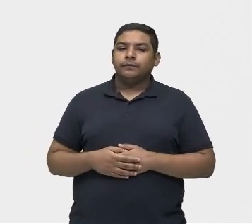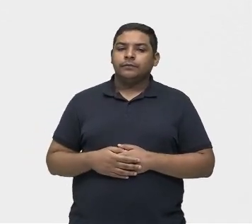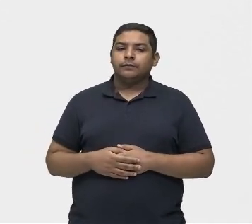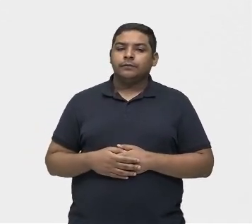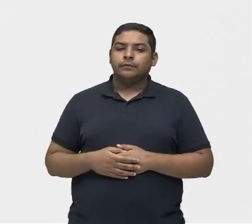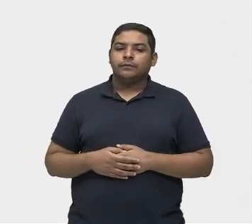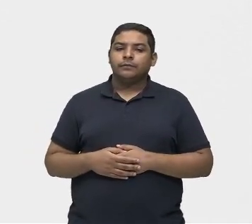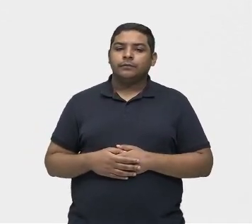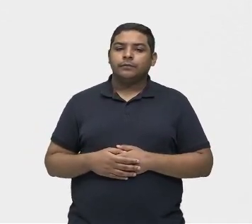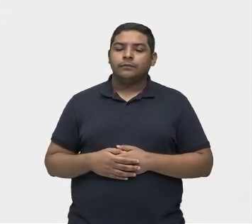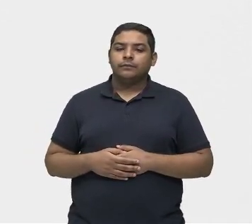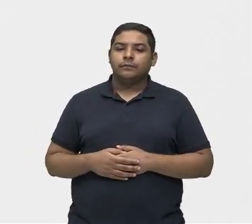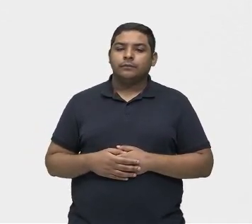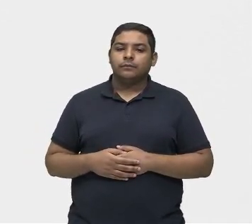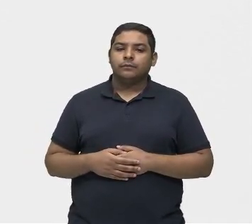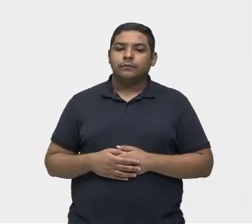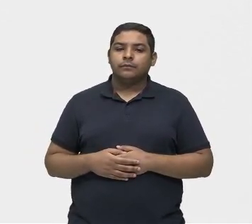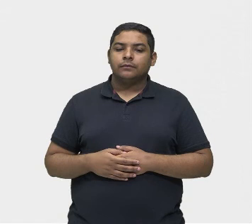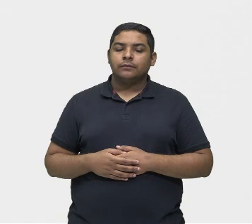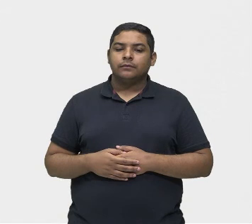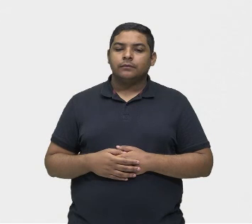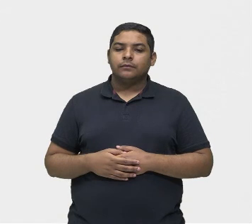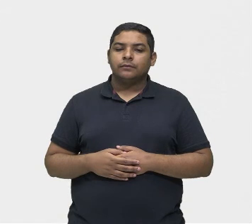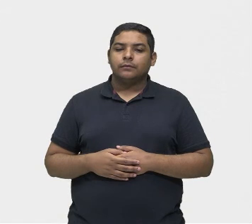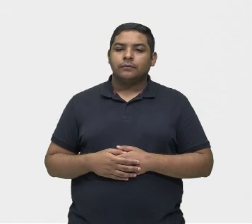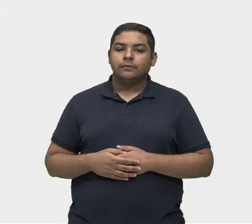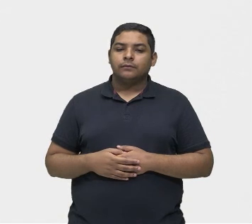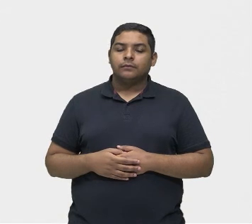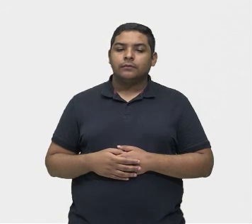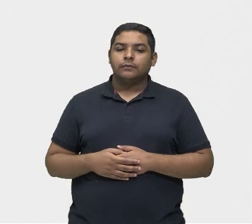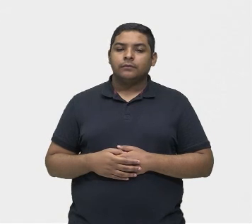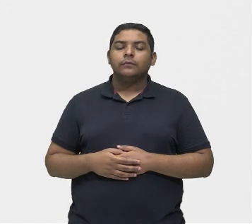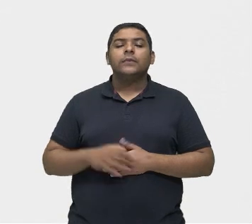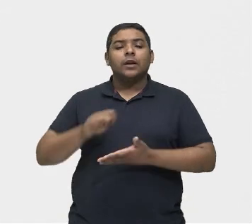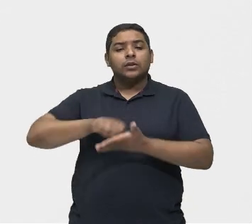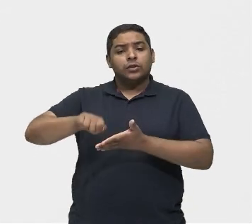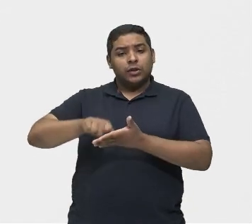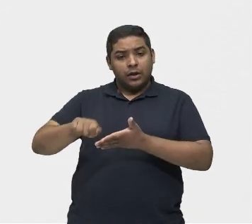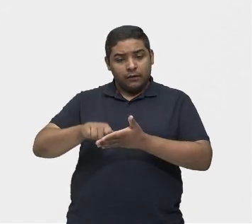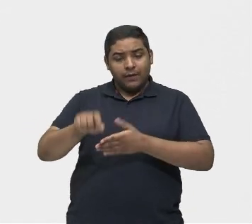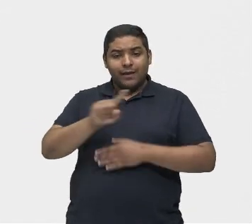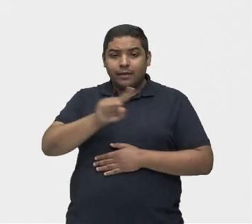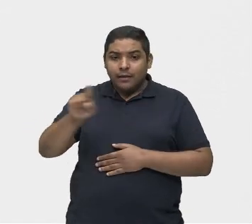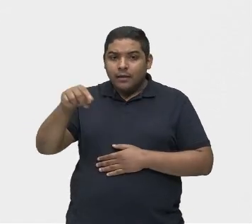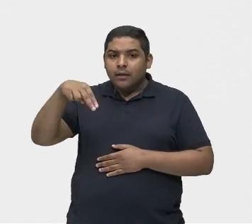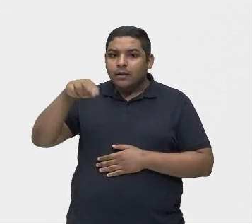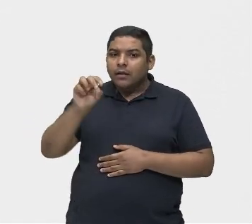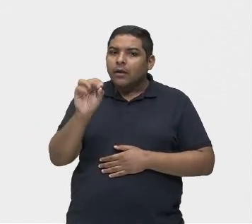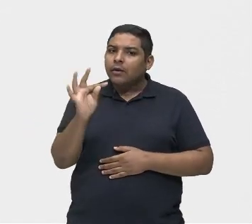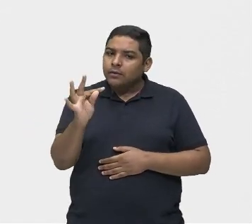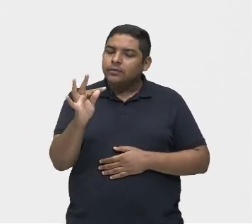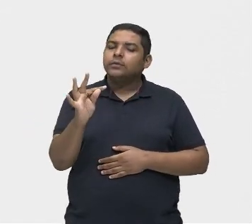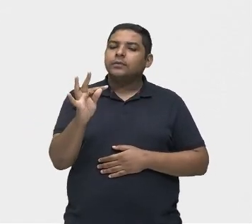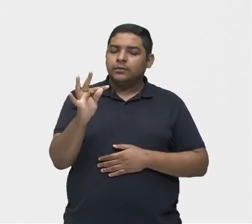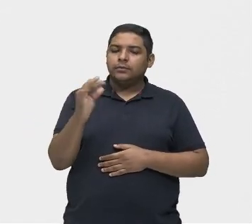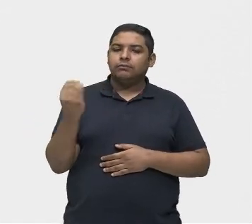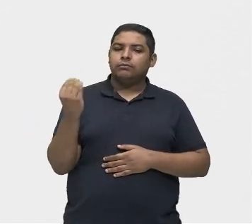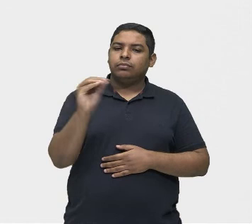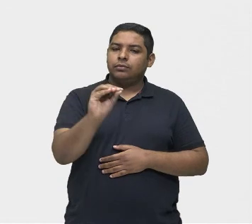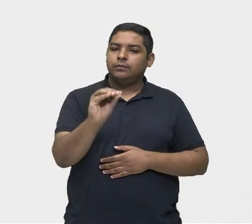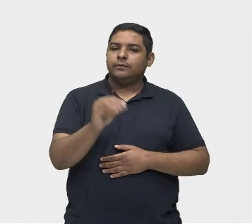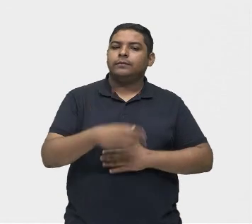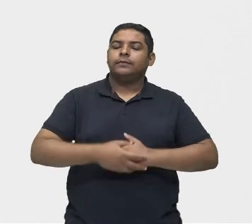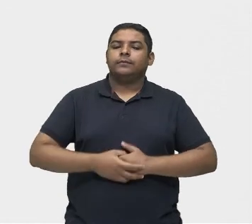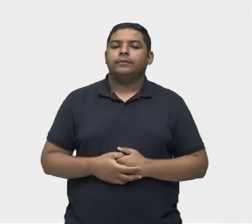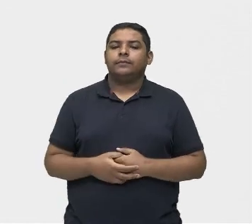soccer player at university. Então, era para escrever na forma negativa. Basicamente, eu acrescentei o not, né,